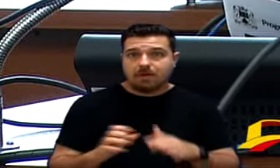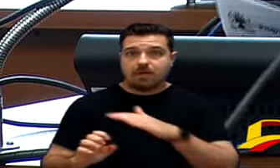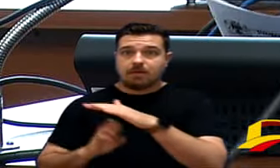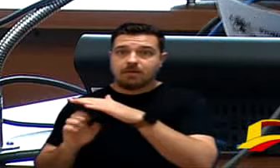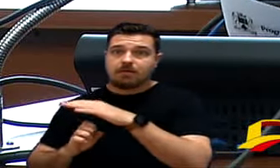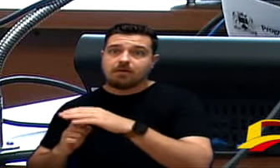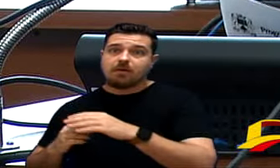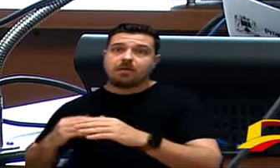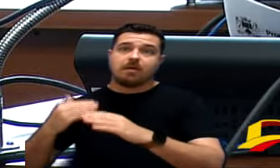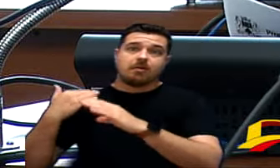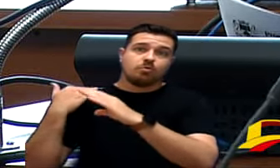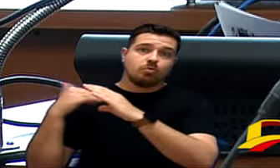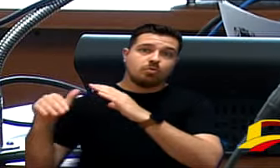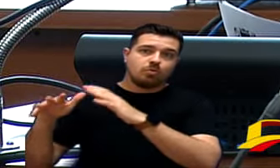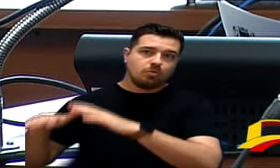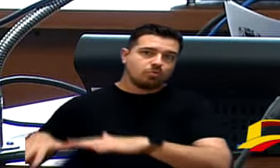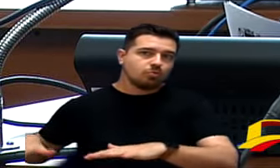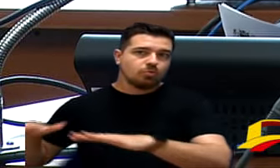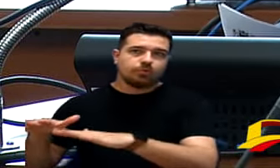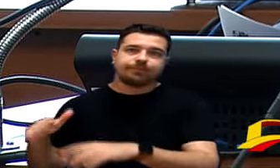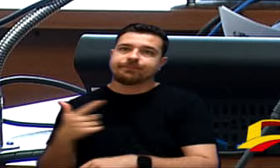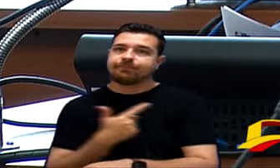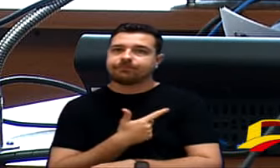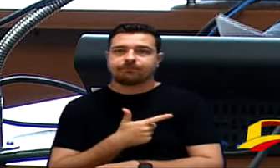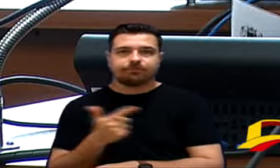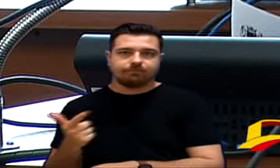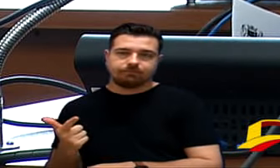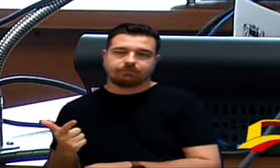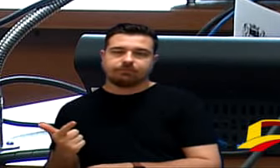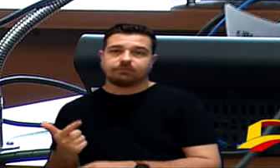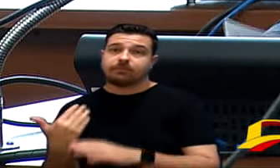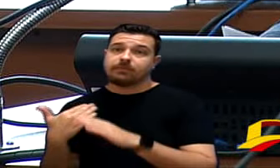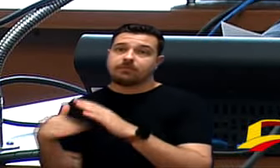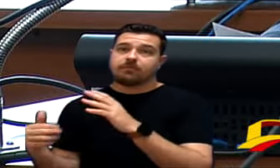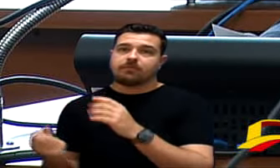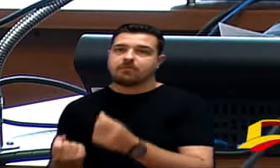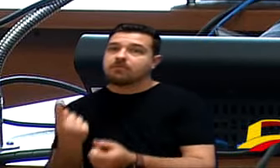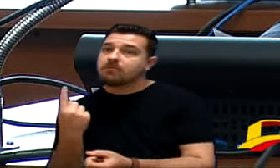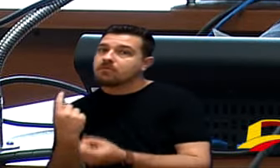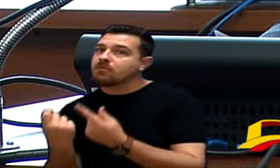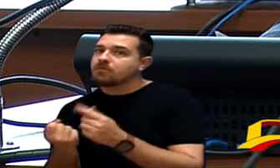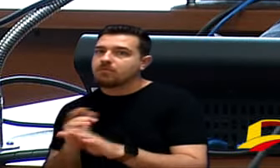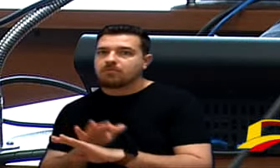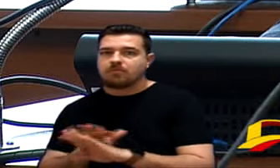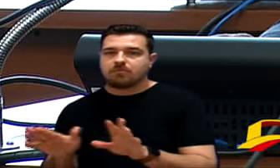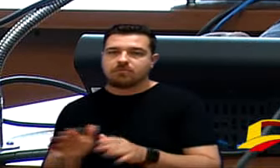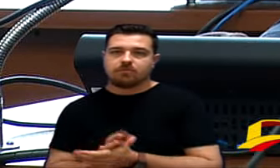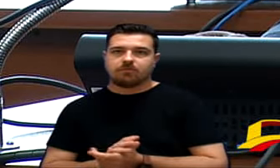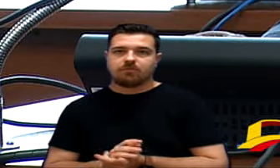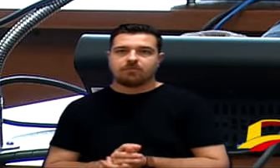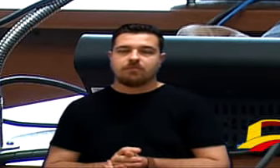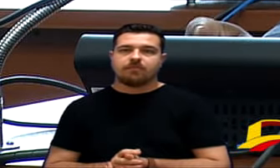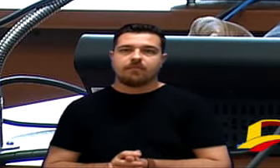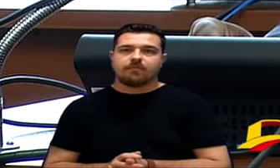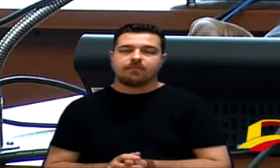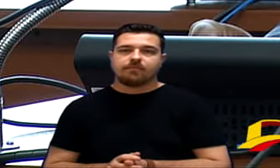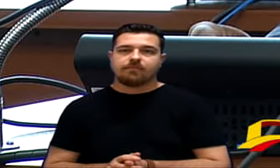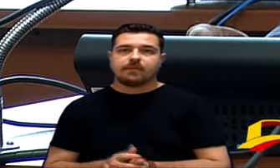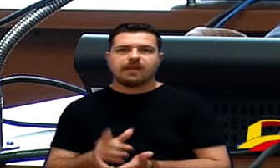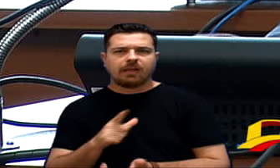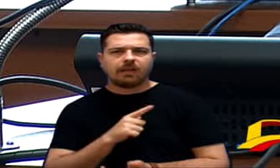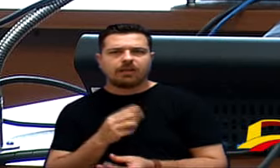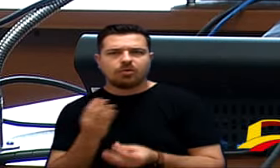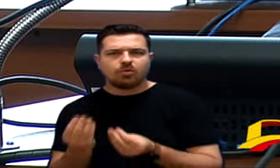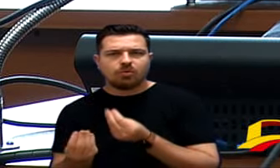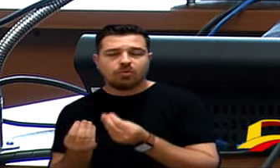manda de todos os trabalhadores que ela fez o pagamento f TTS parece que ela manda de cinco ou 10 só uma parcial teria